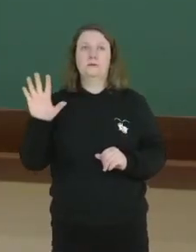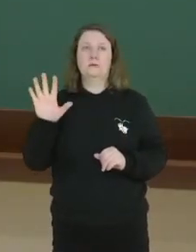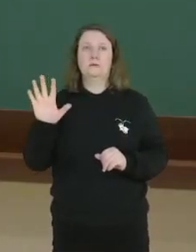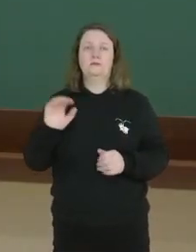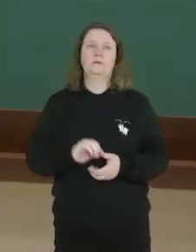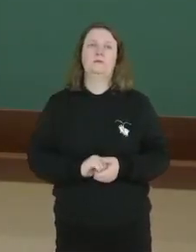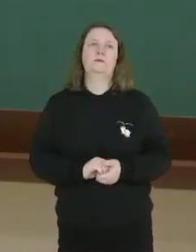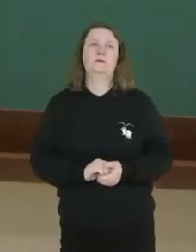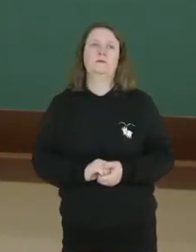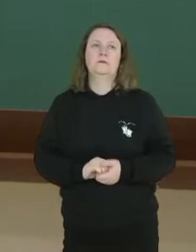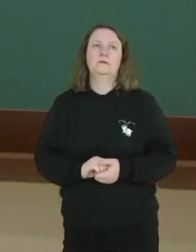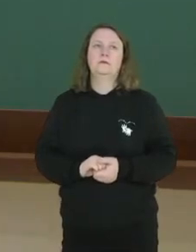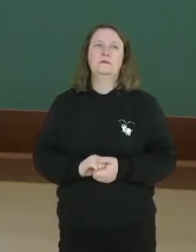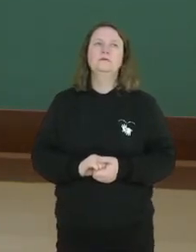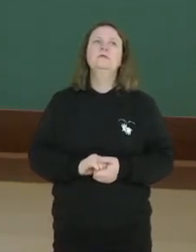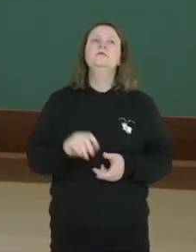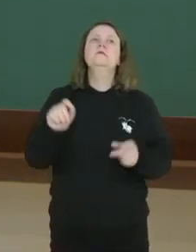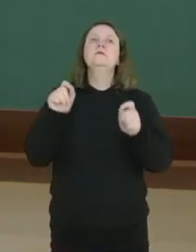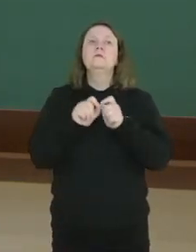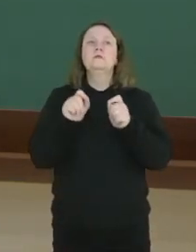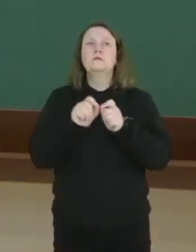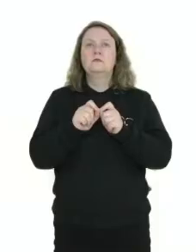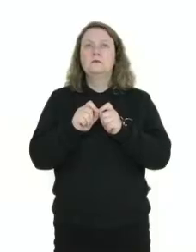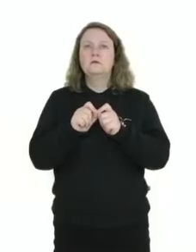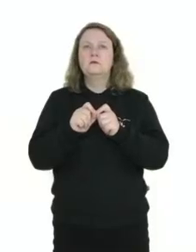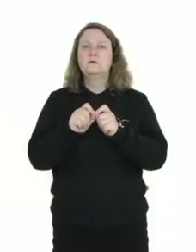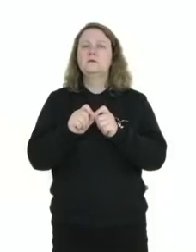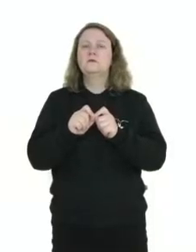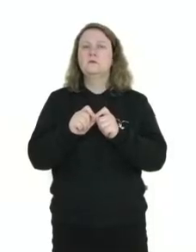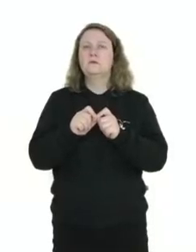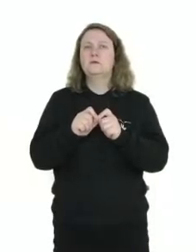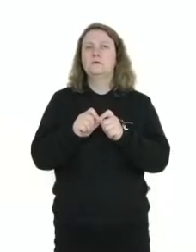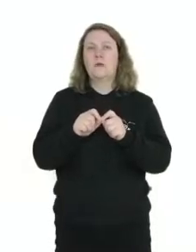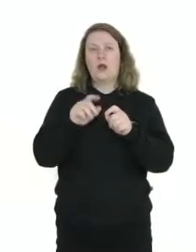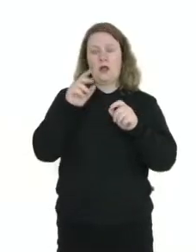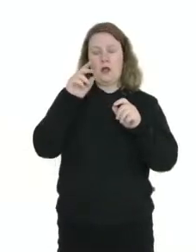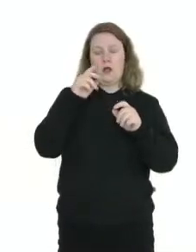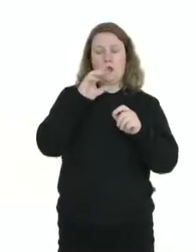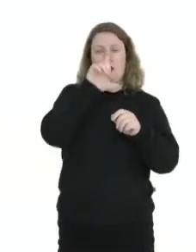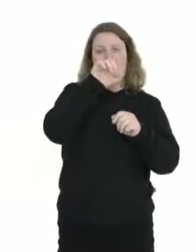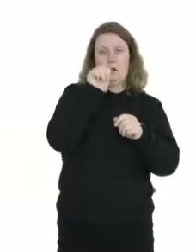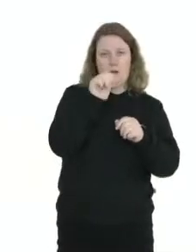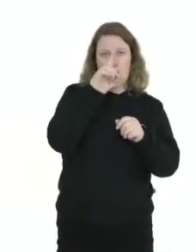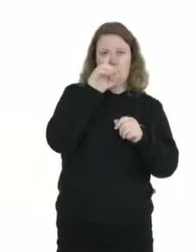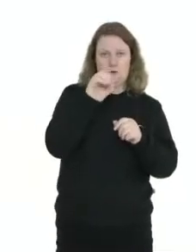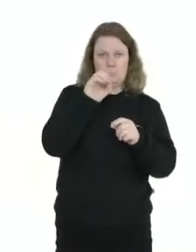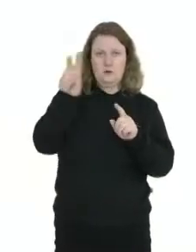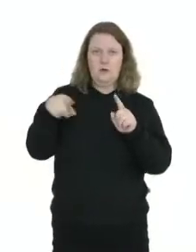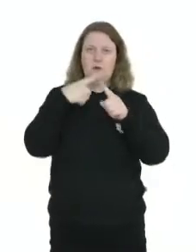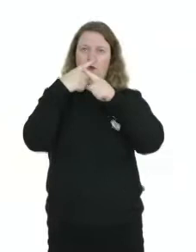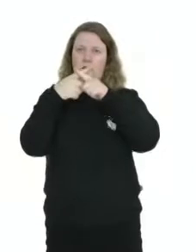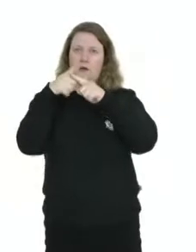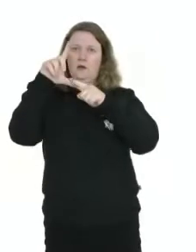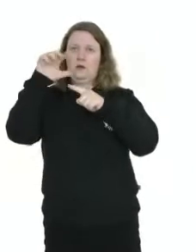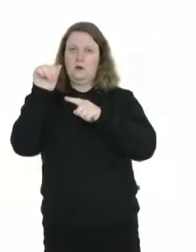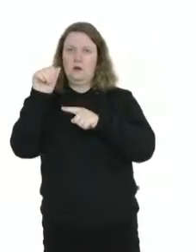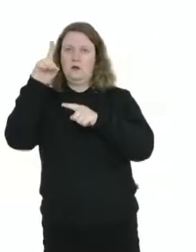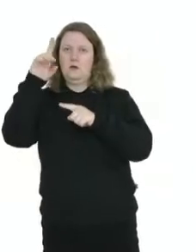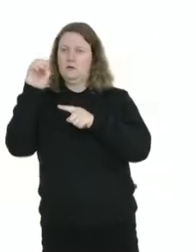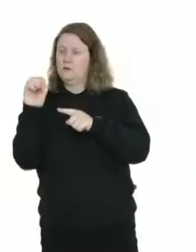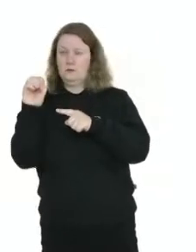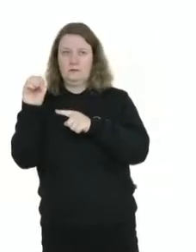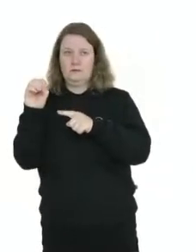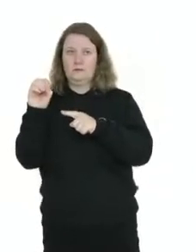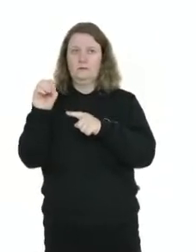tá bom? Então, como é que eu tenho? A área do quadrado é lado vezes lado, lado ao quadrado, né? Só multiplicar lado por ele